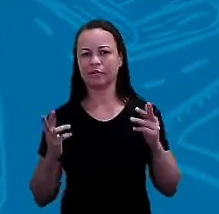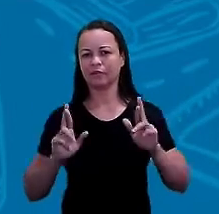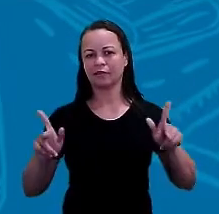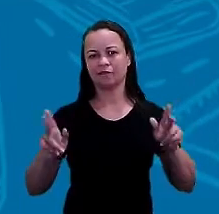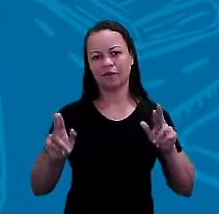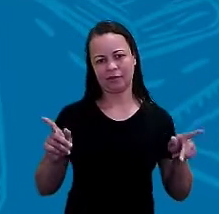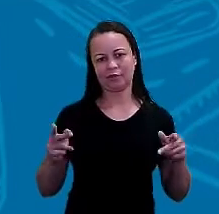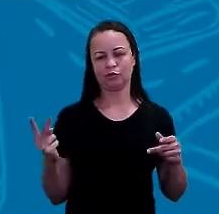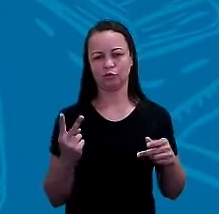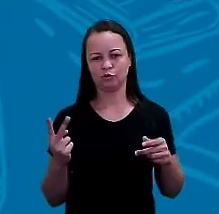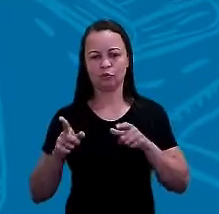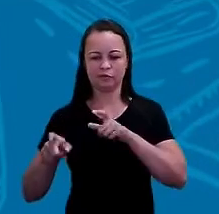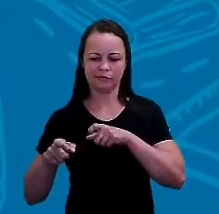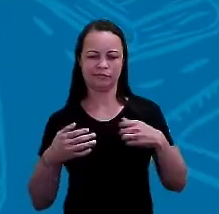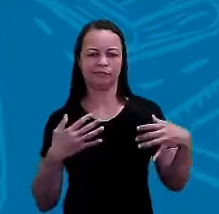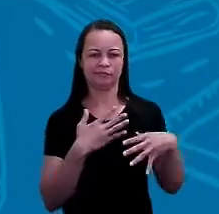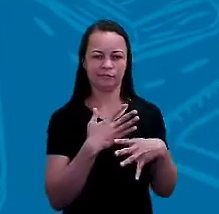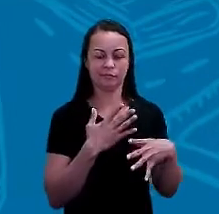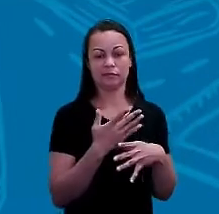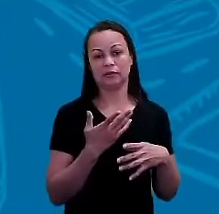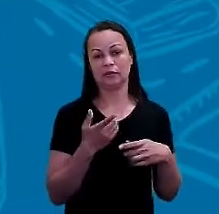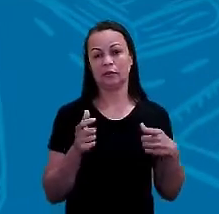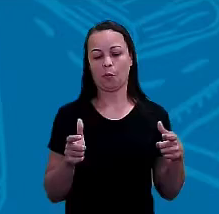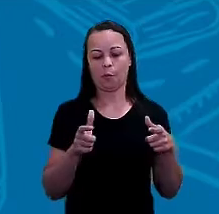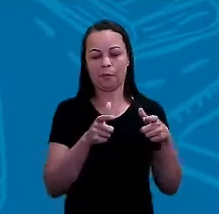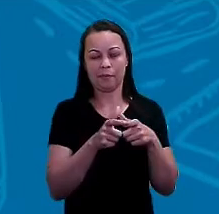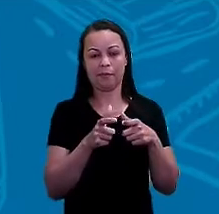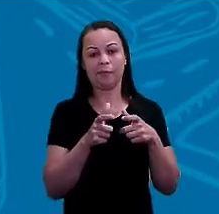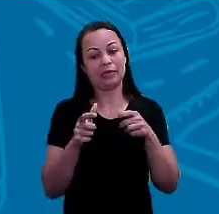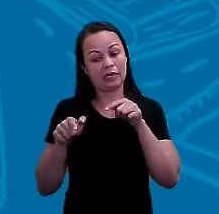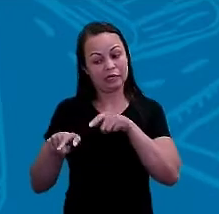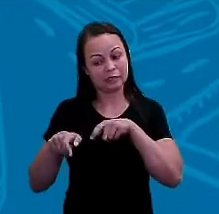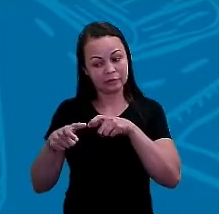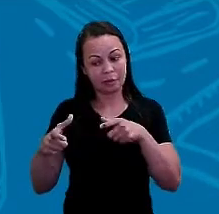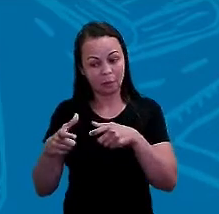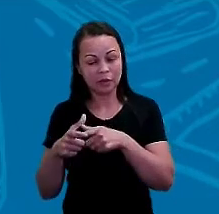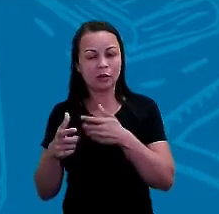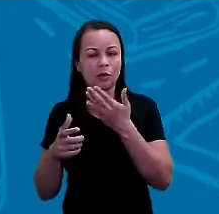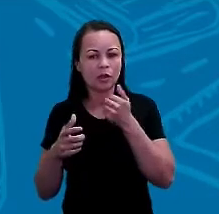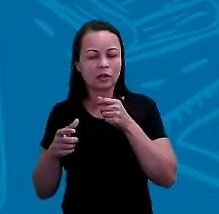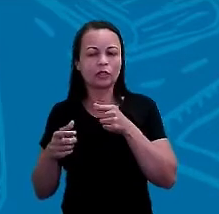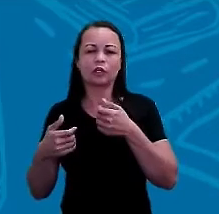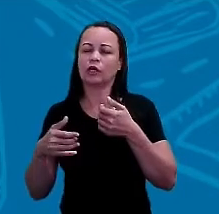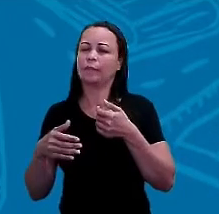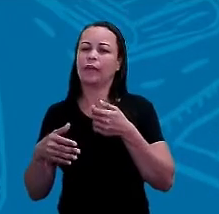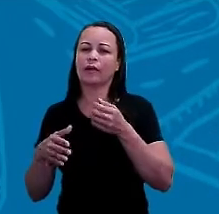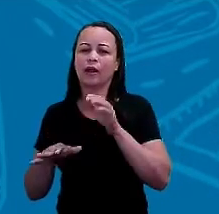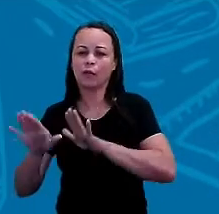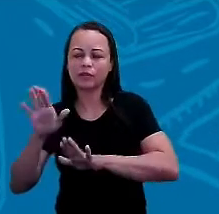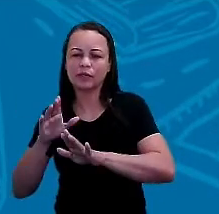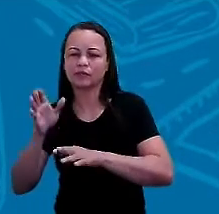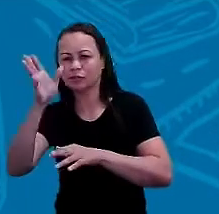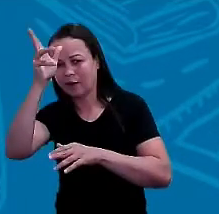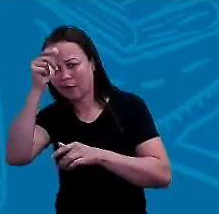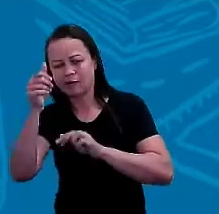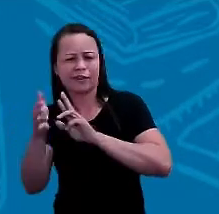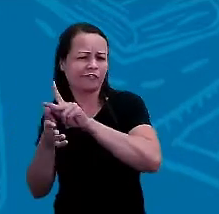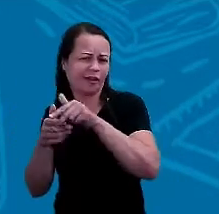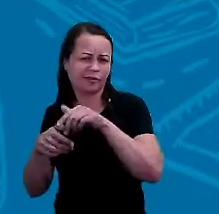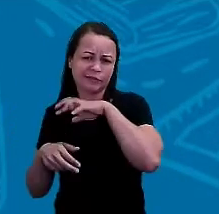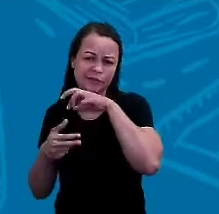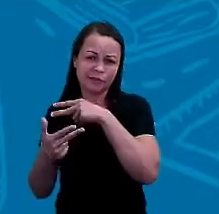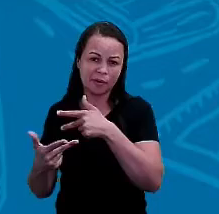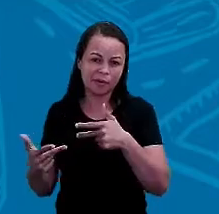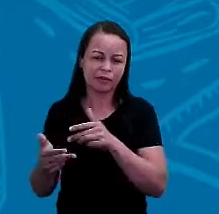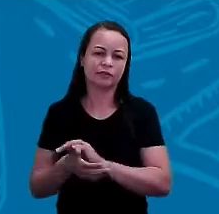porém tem um comércio menor, mais voltado para alimentos, para a criação de galinha, tudinho, e o outro é um